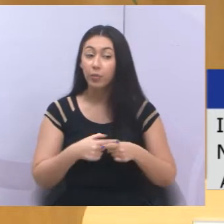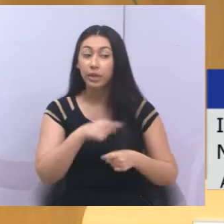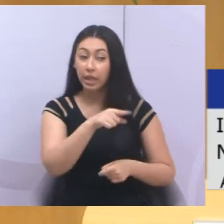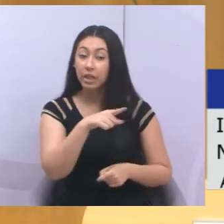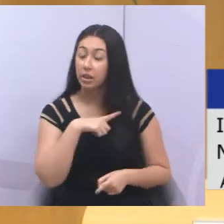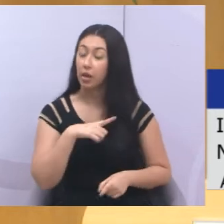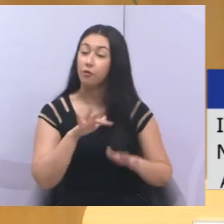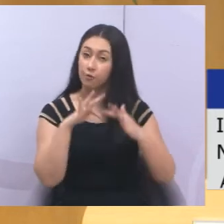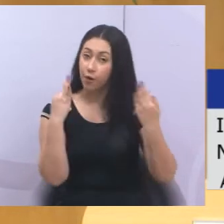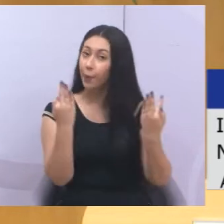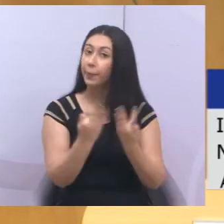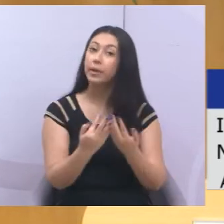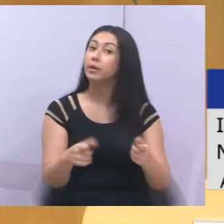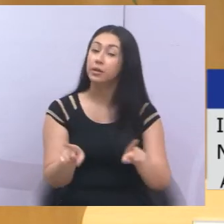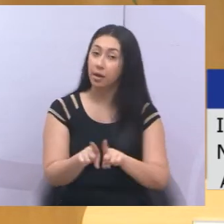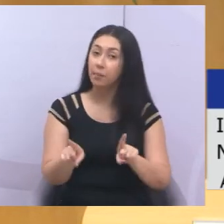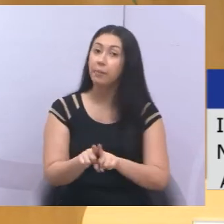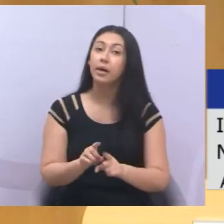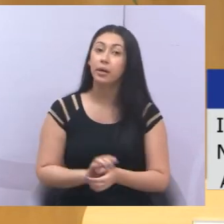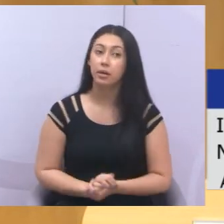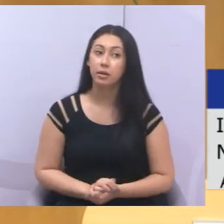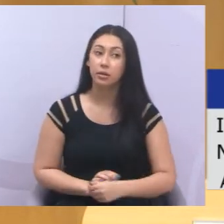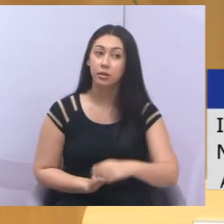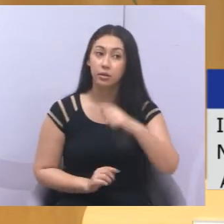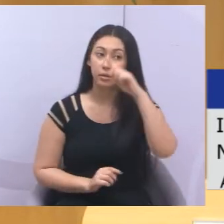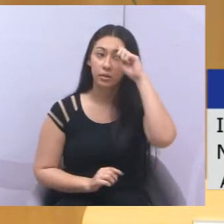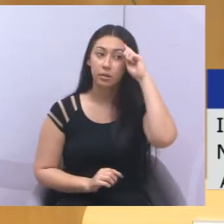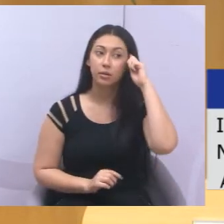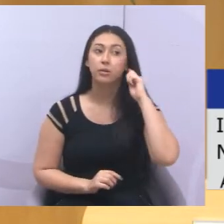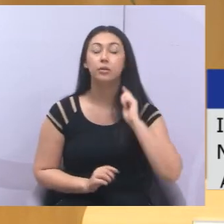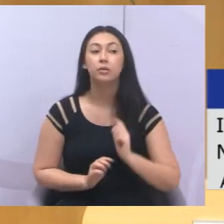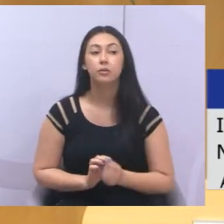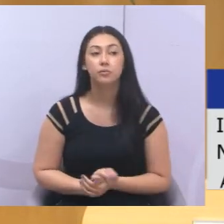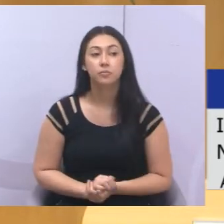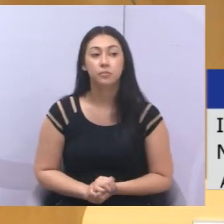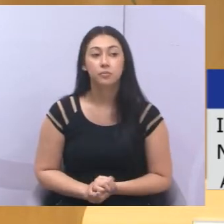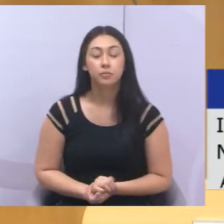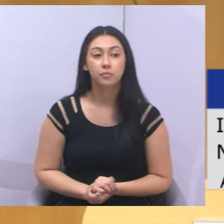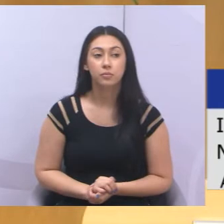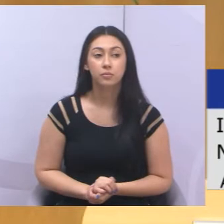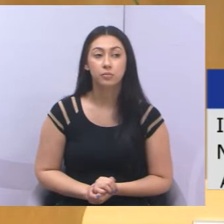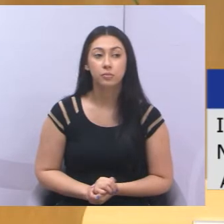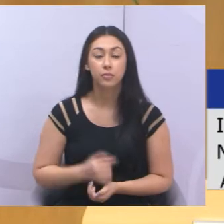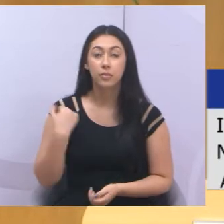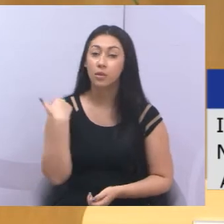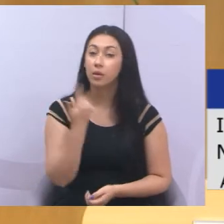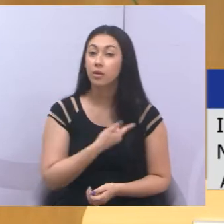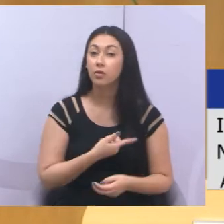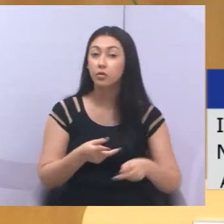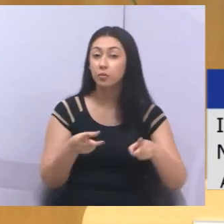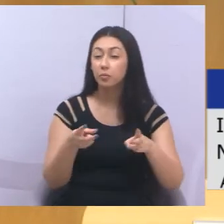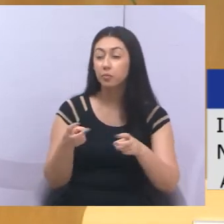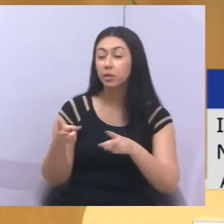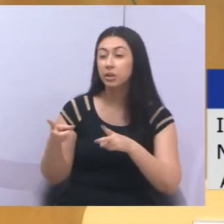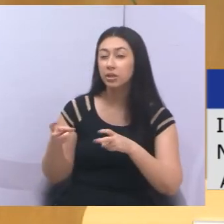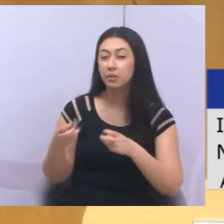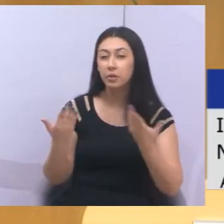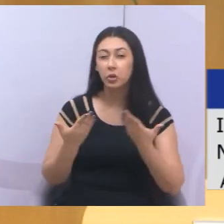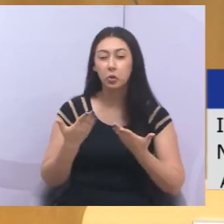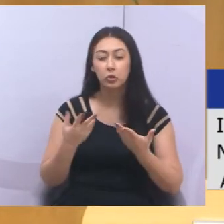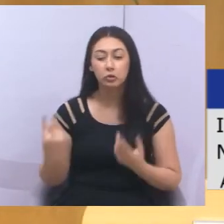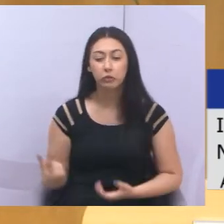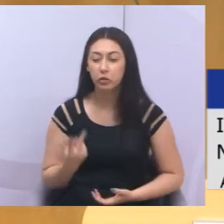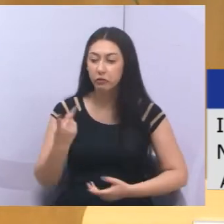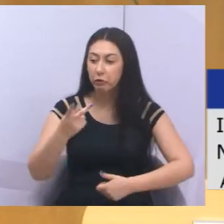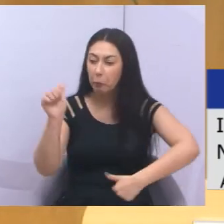como você gostaria que respeitasse a sua irmã. E a gente vê, Hernani, uma distorção de